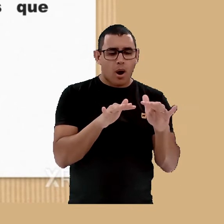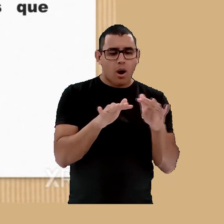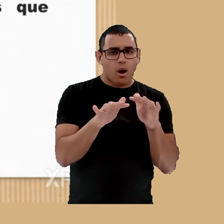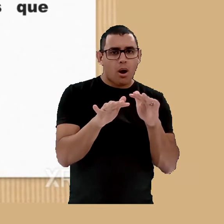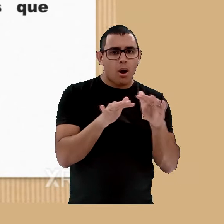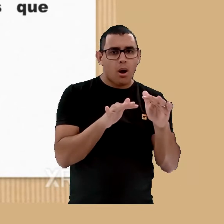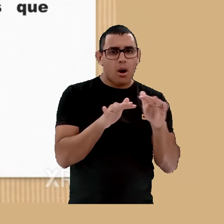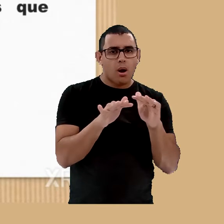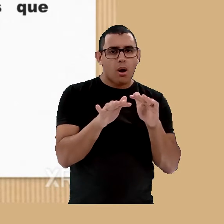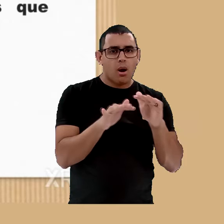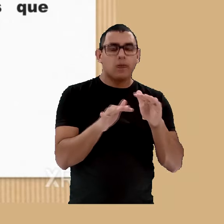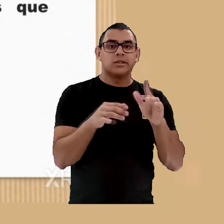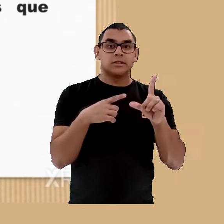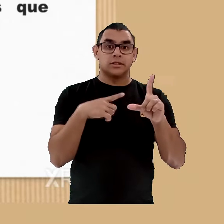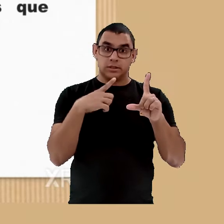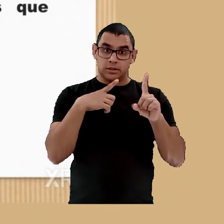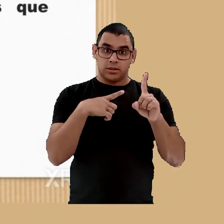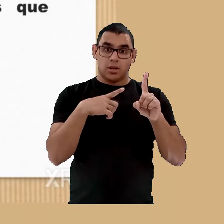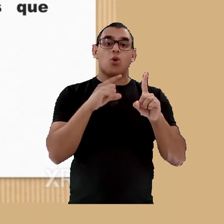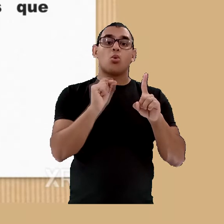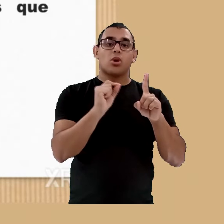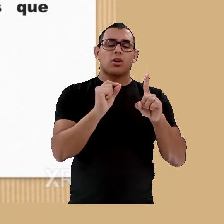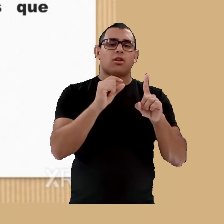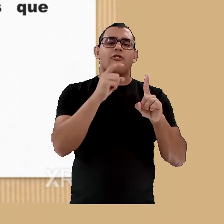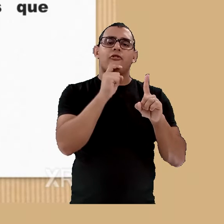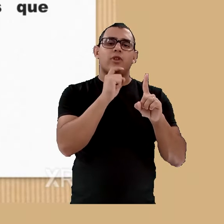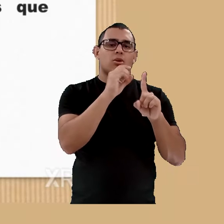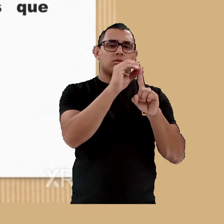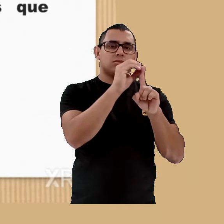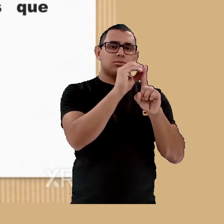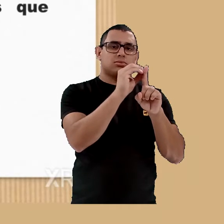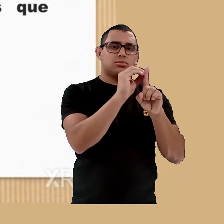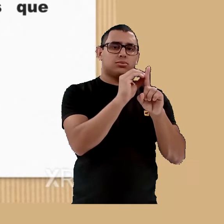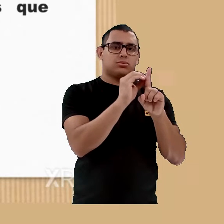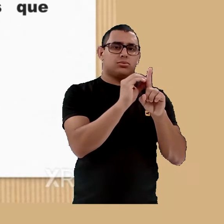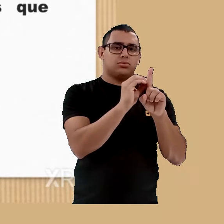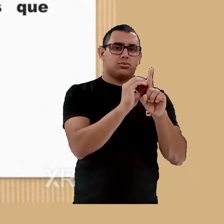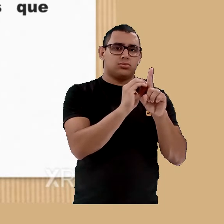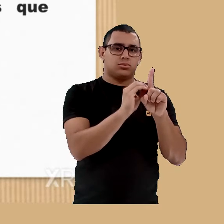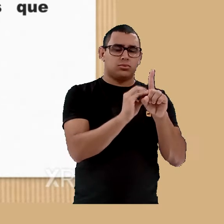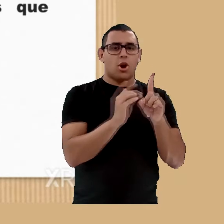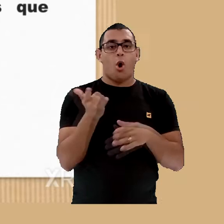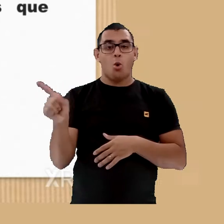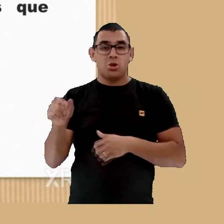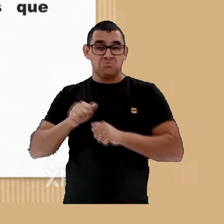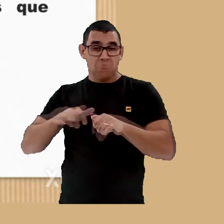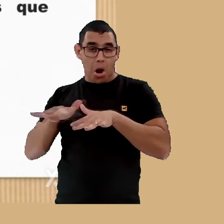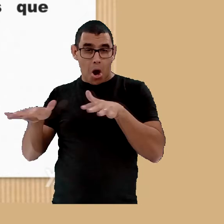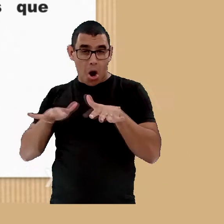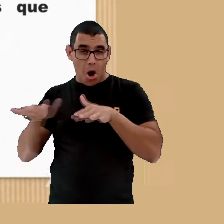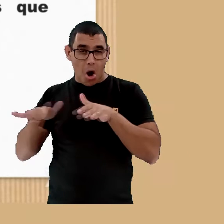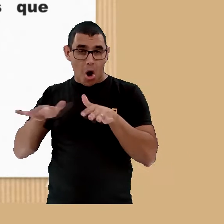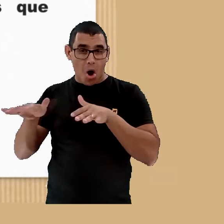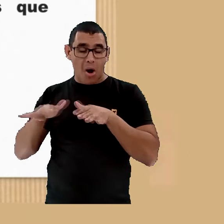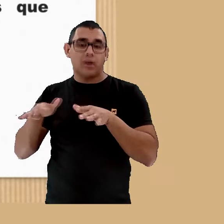de maior temperatura, onde as partículas elas estão mais agitadas. Então, é bom vocês memorizarem a questão de